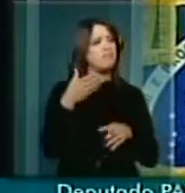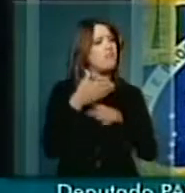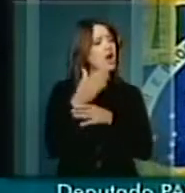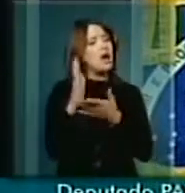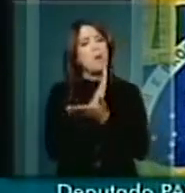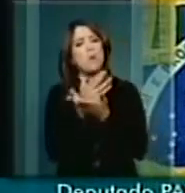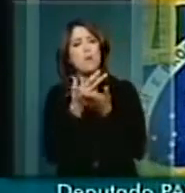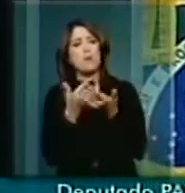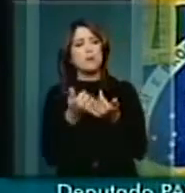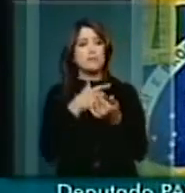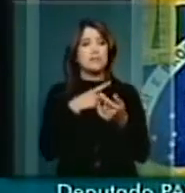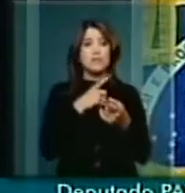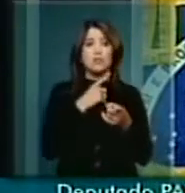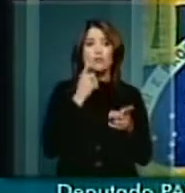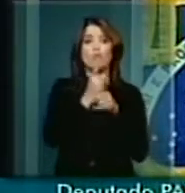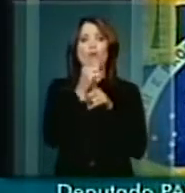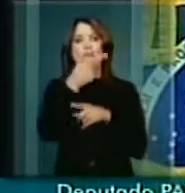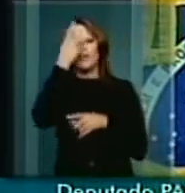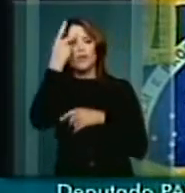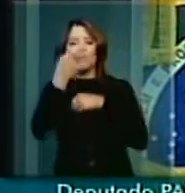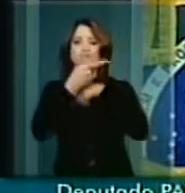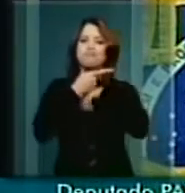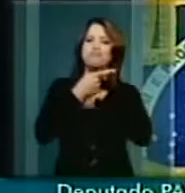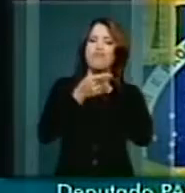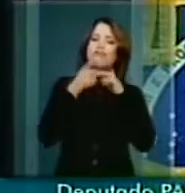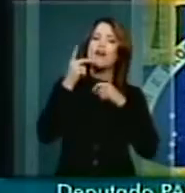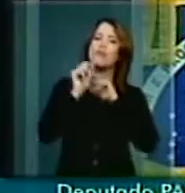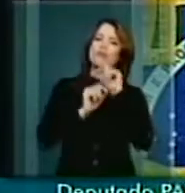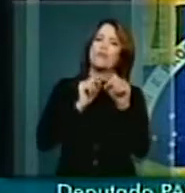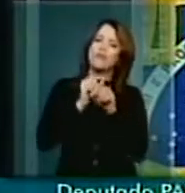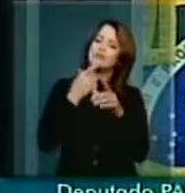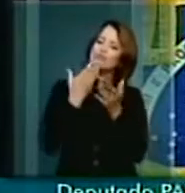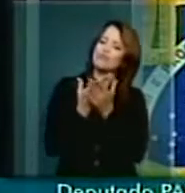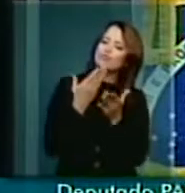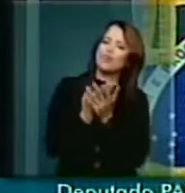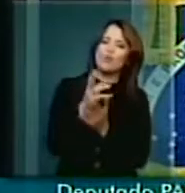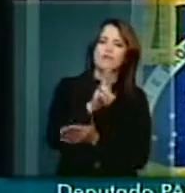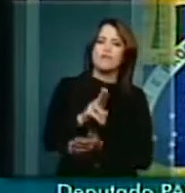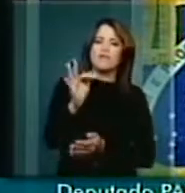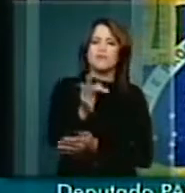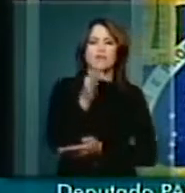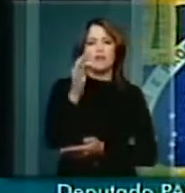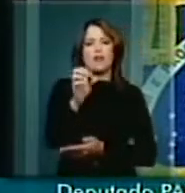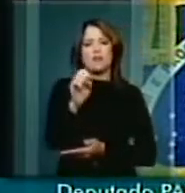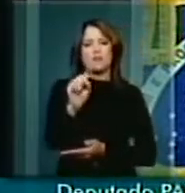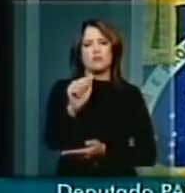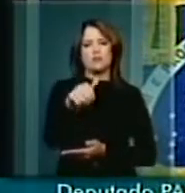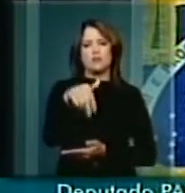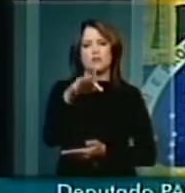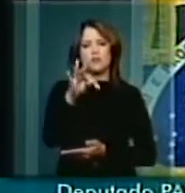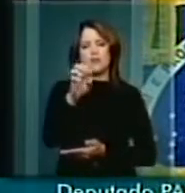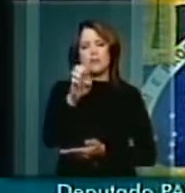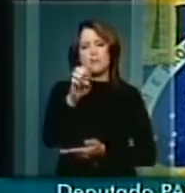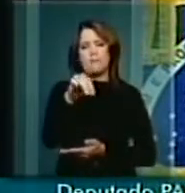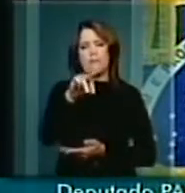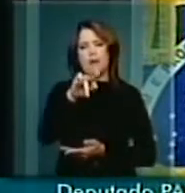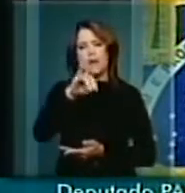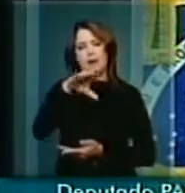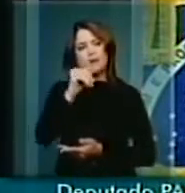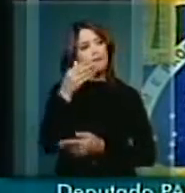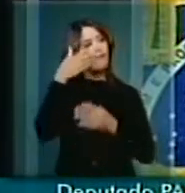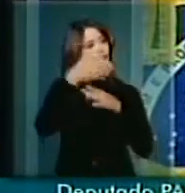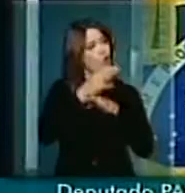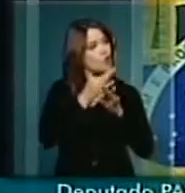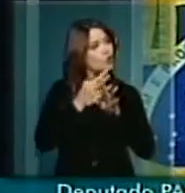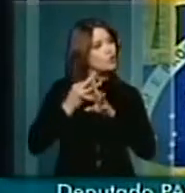não encontre alguém que nos procure para dizer que estudou na Universidade Federal de Santa Maria, que passou pela Universidade Federal de Santa